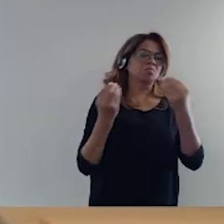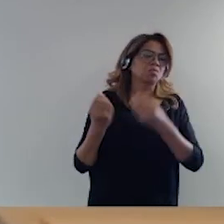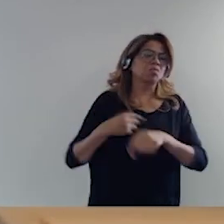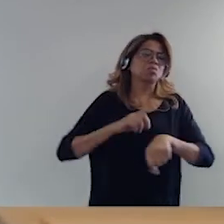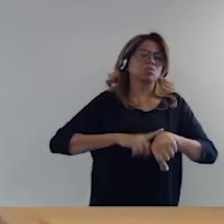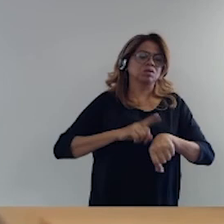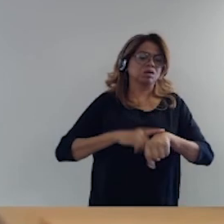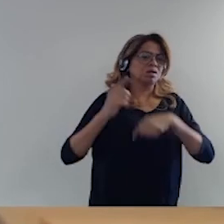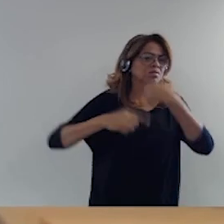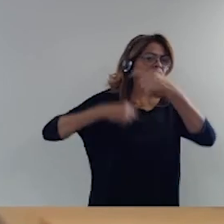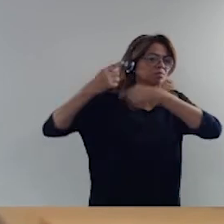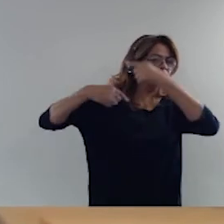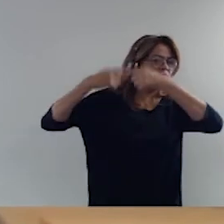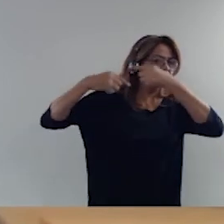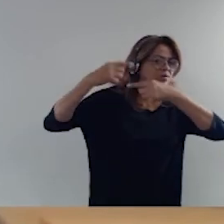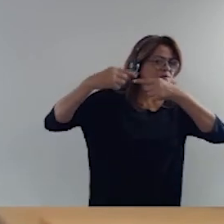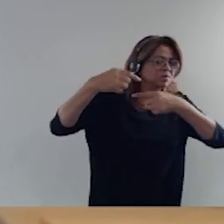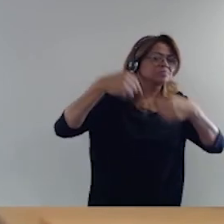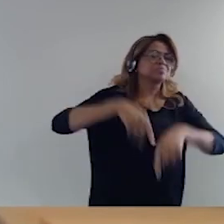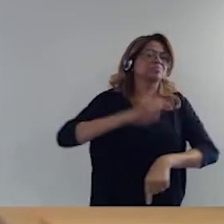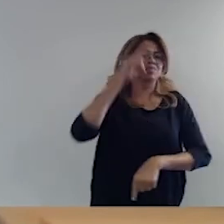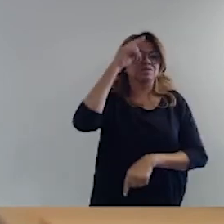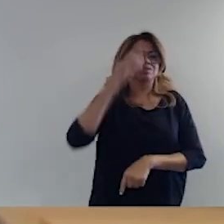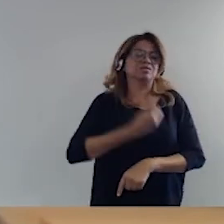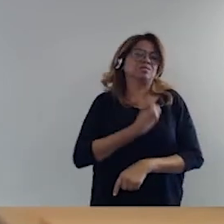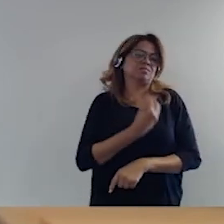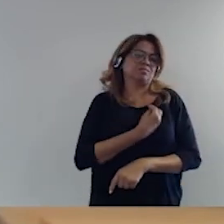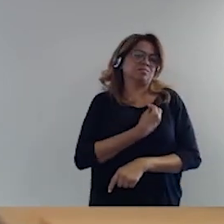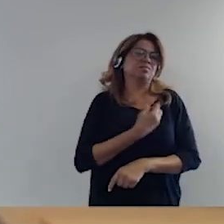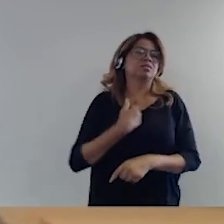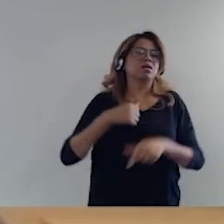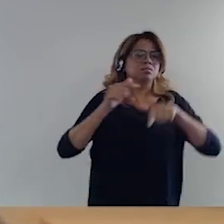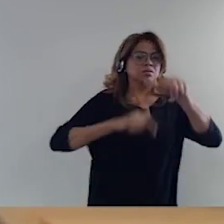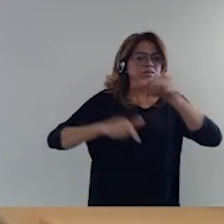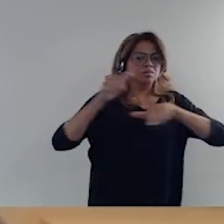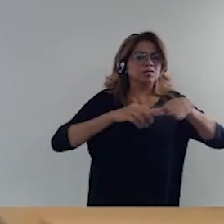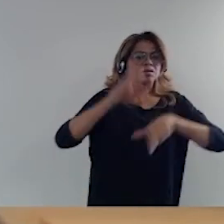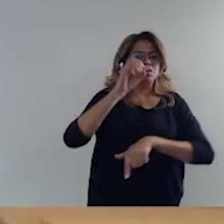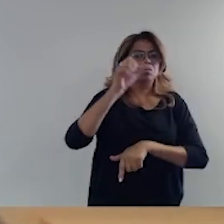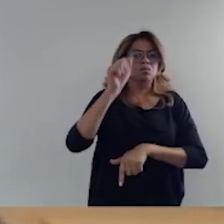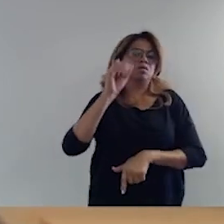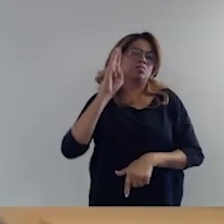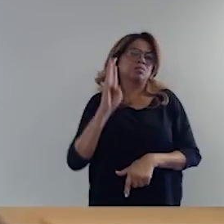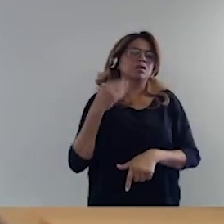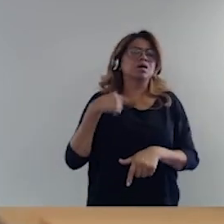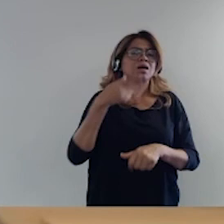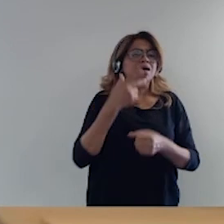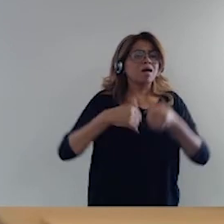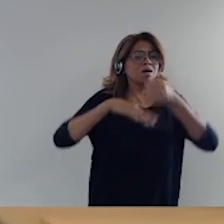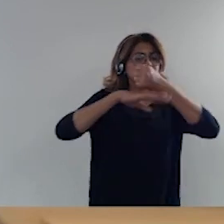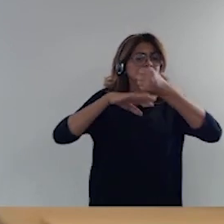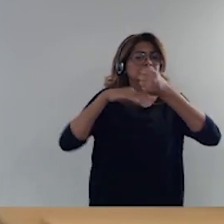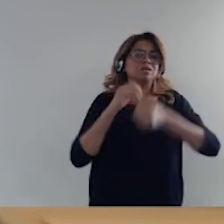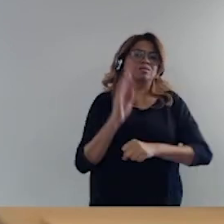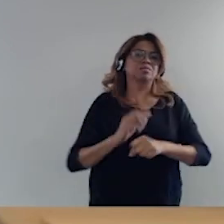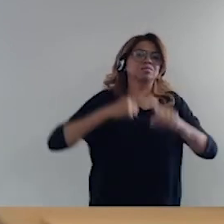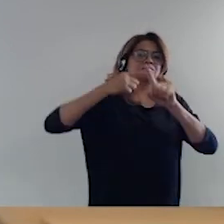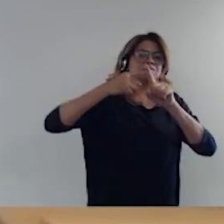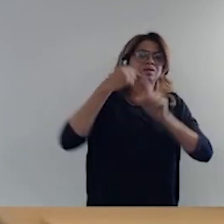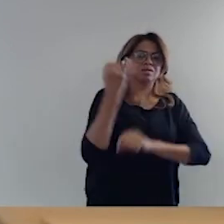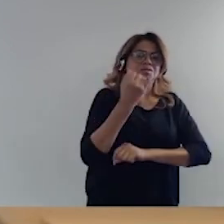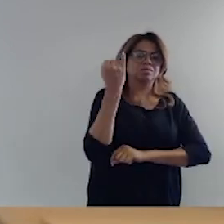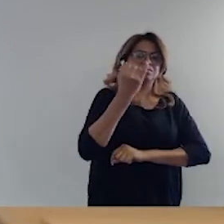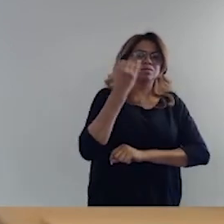longo de boa parte da minha vida. A Ordem é um dos pilares mais importantes da